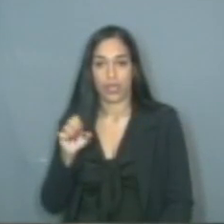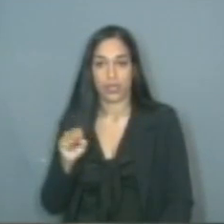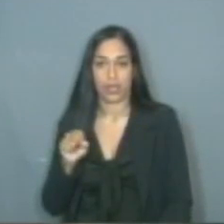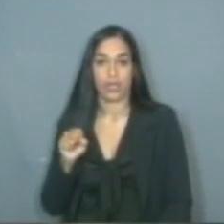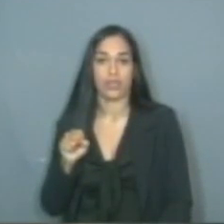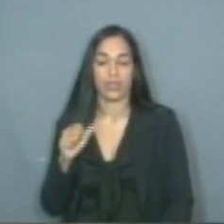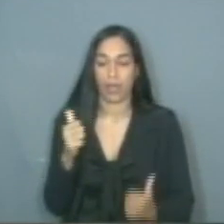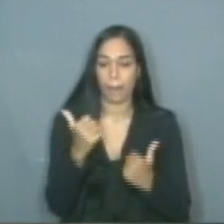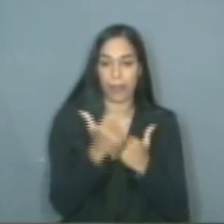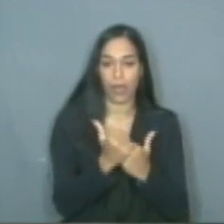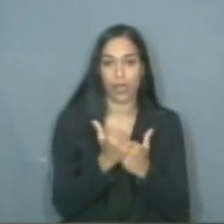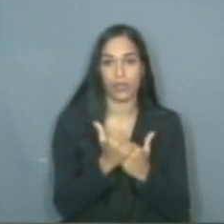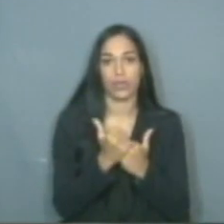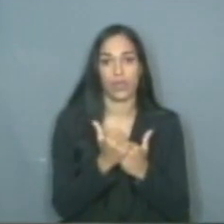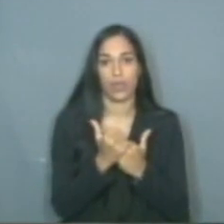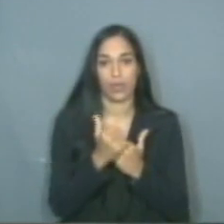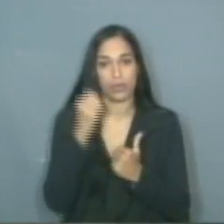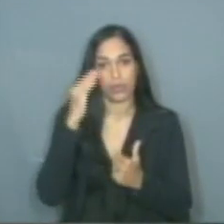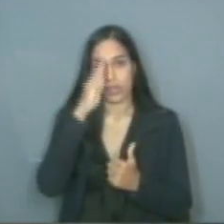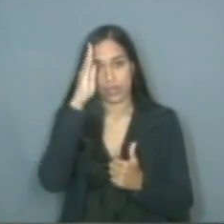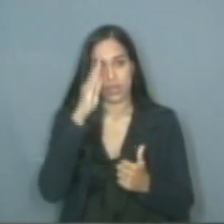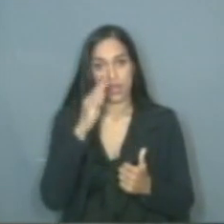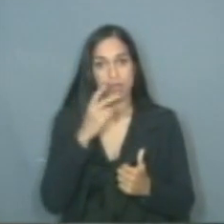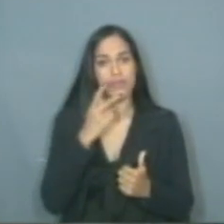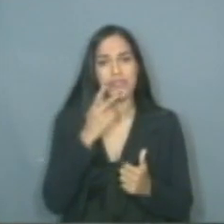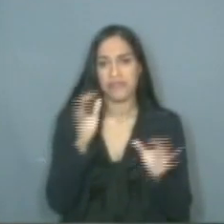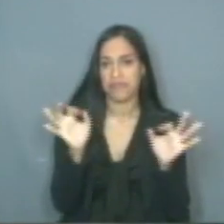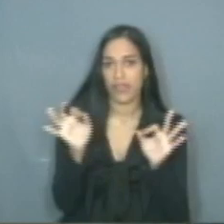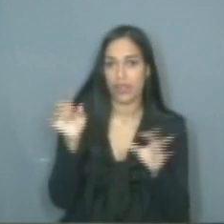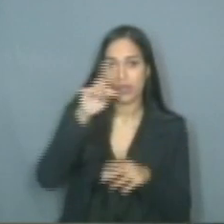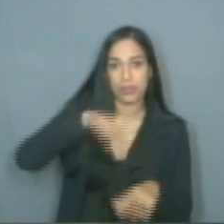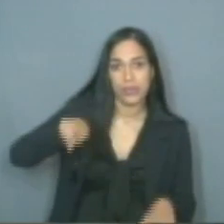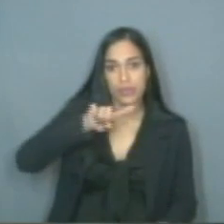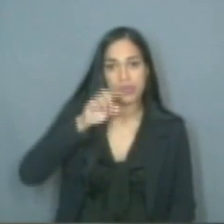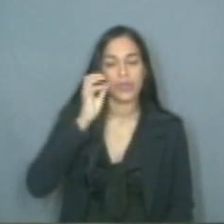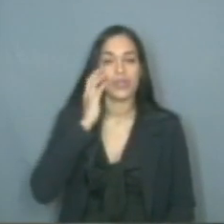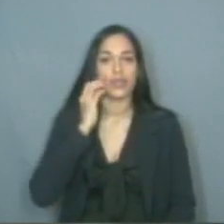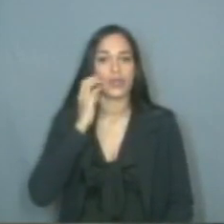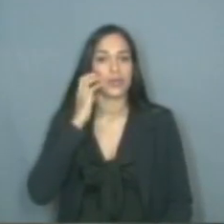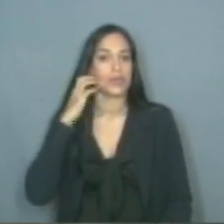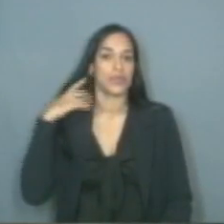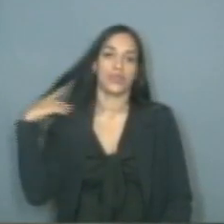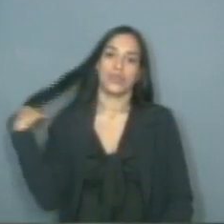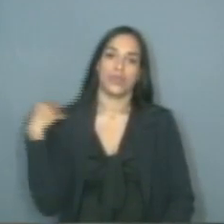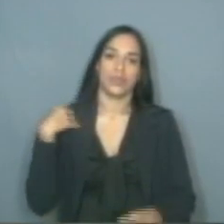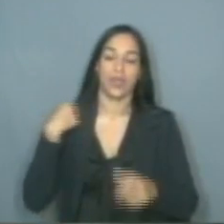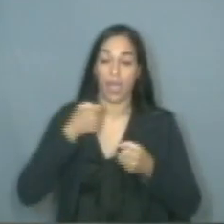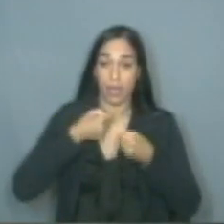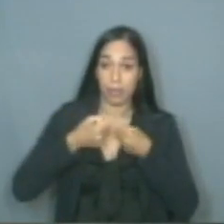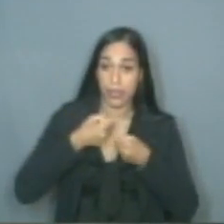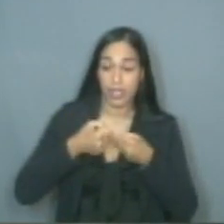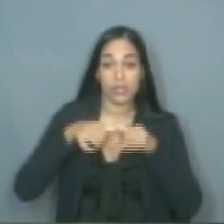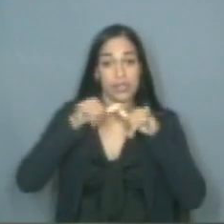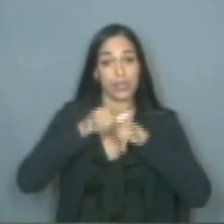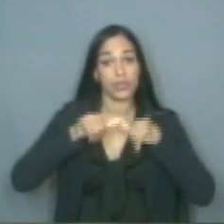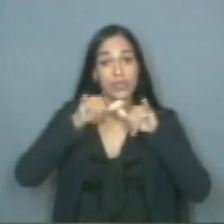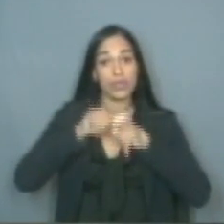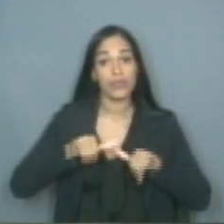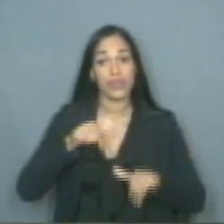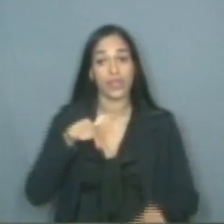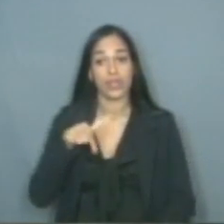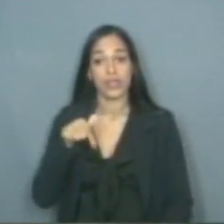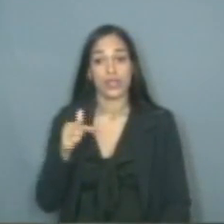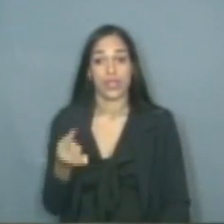Bolsonaro. Isso ninguém disse para vocês, né? A mídia não conta que foram apenas